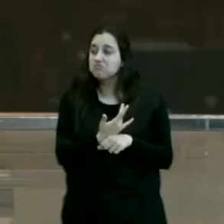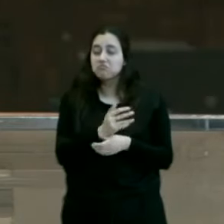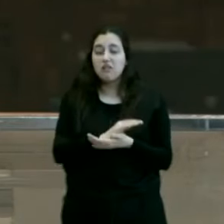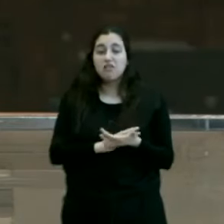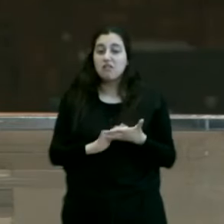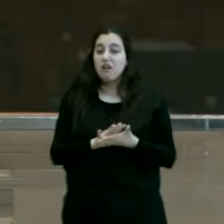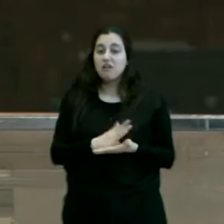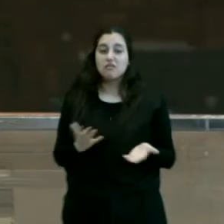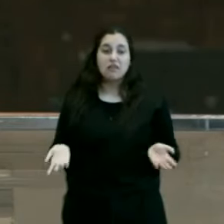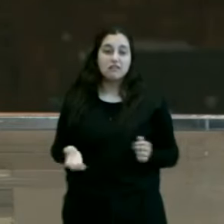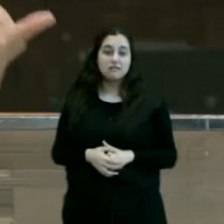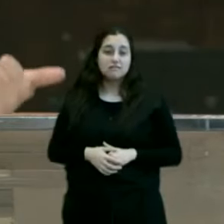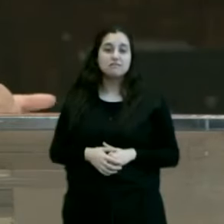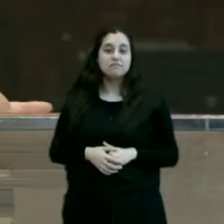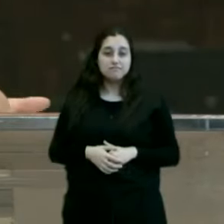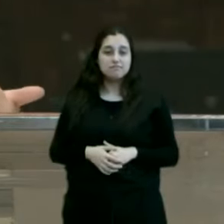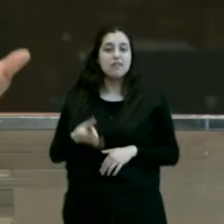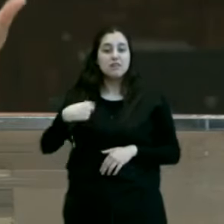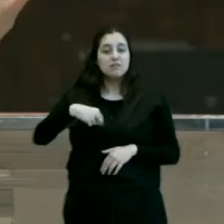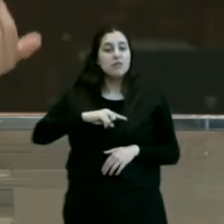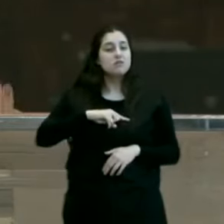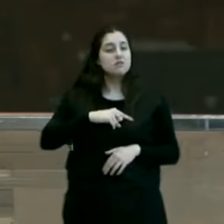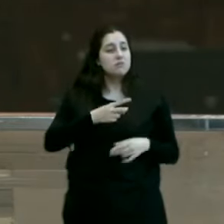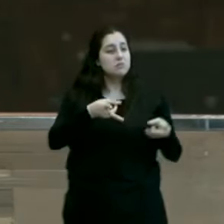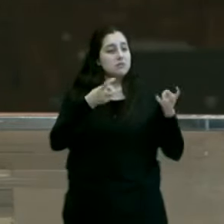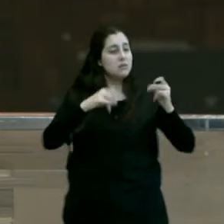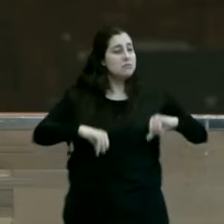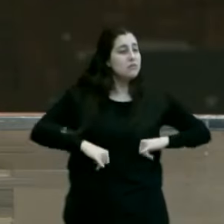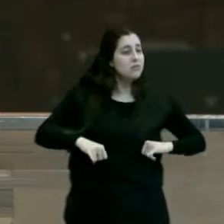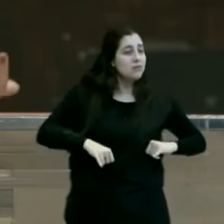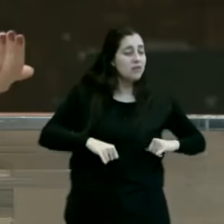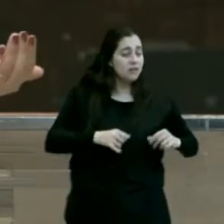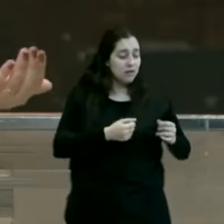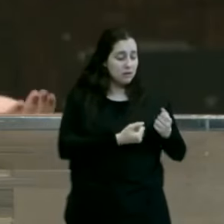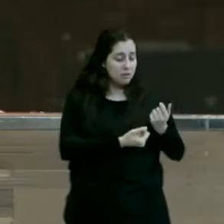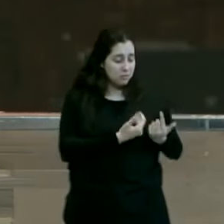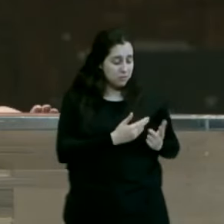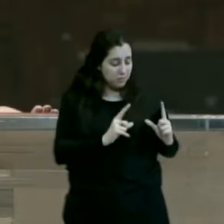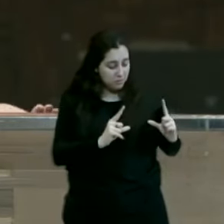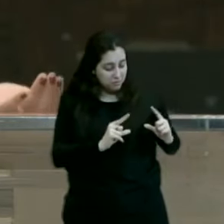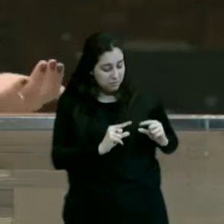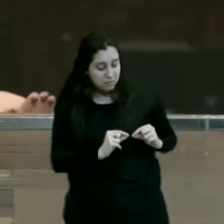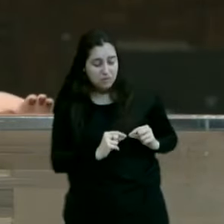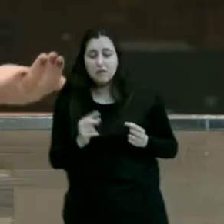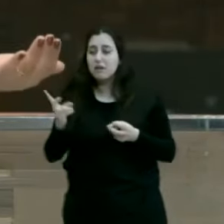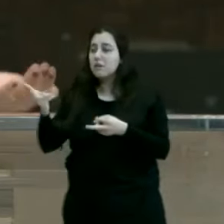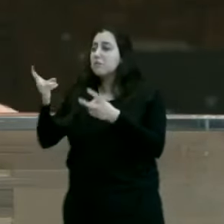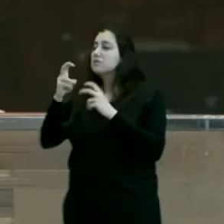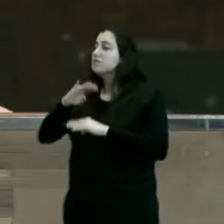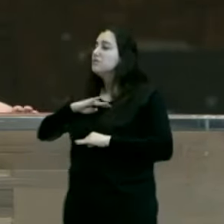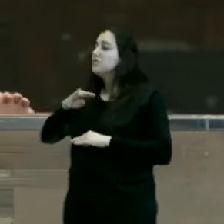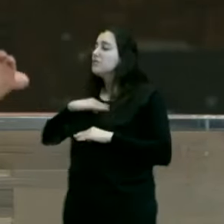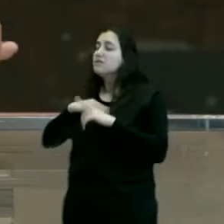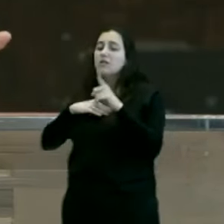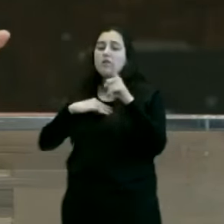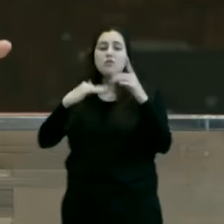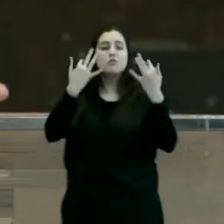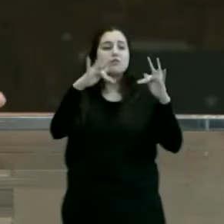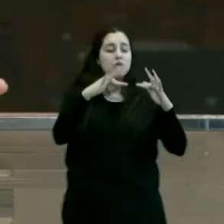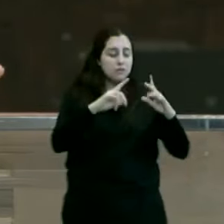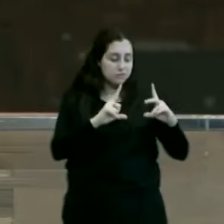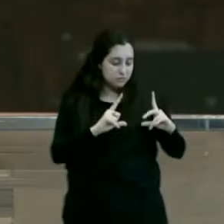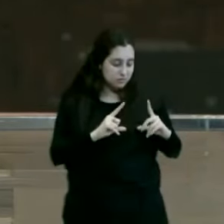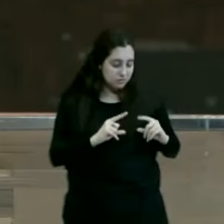nos desconfiguramos com o sofrimento, com as situações. Nós nos desconfiguramos por conta da dor. Nós